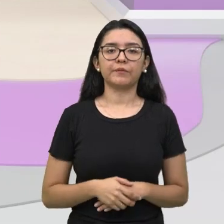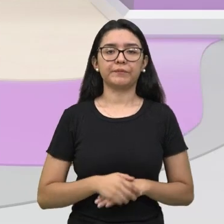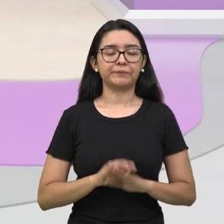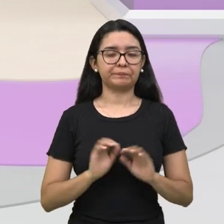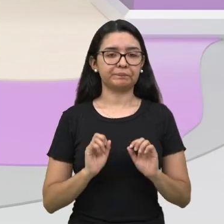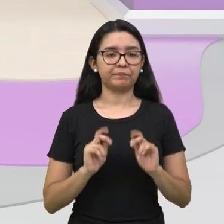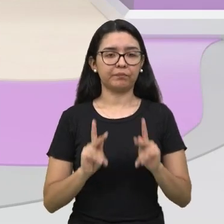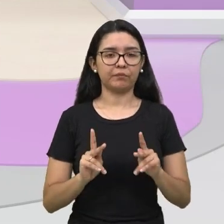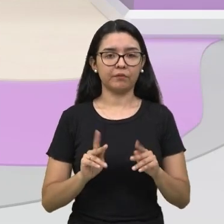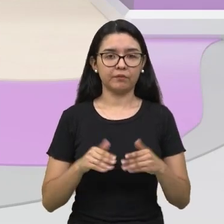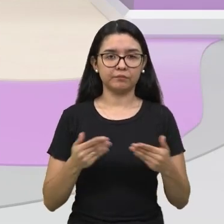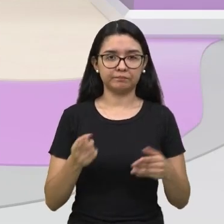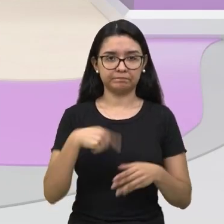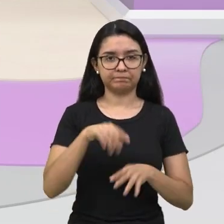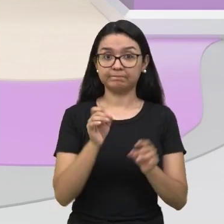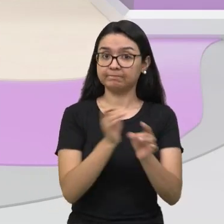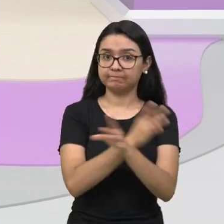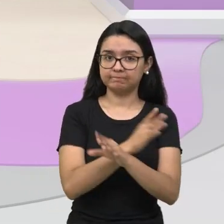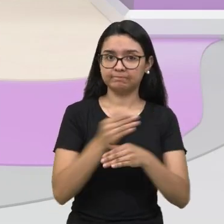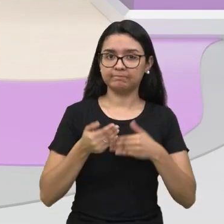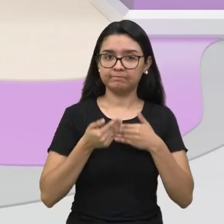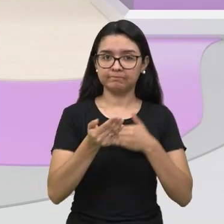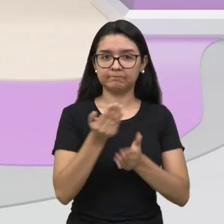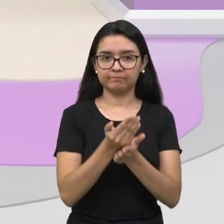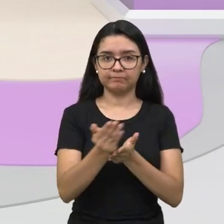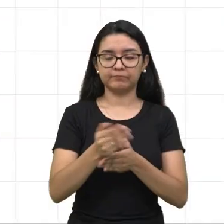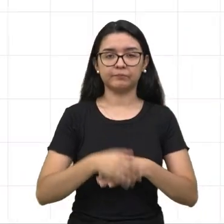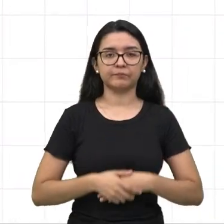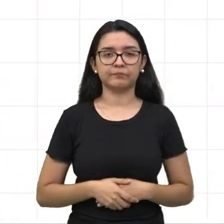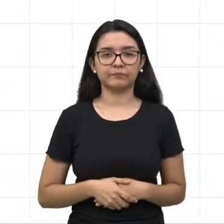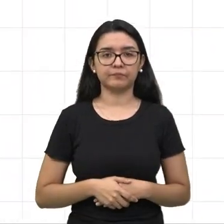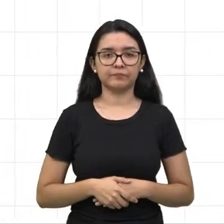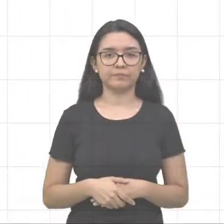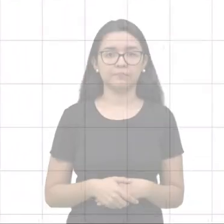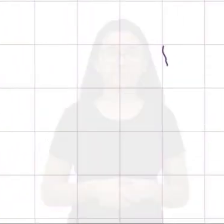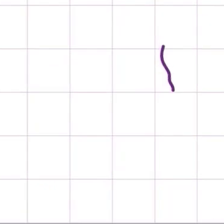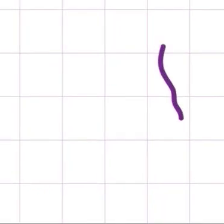Muito bem? Todo mundo pronto? Vamos dar início à nossa aula.